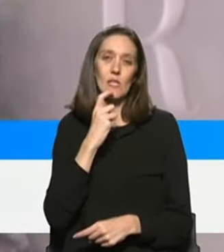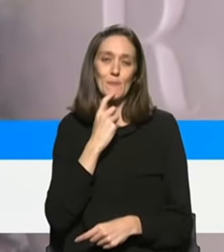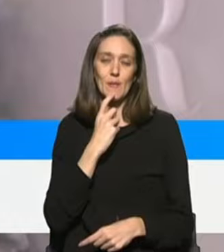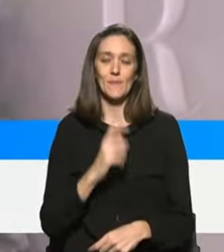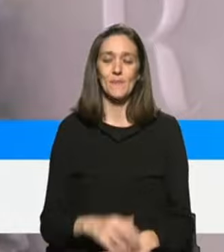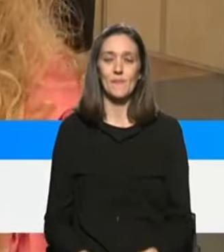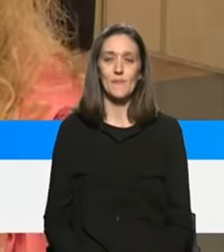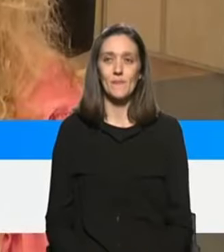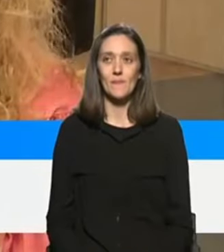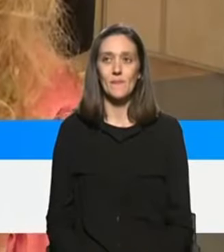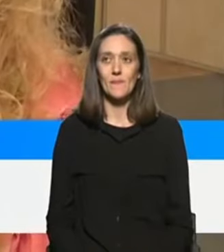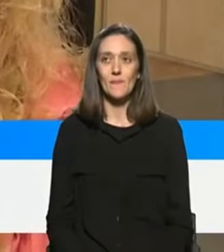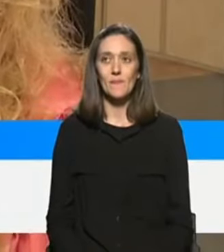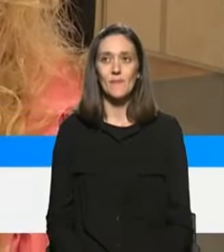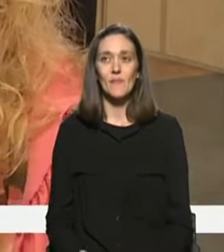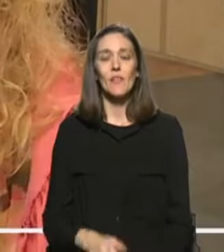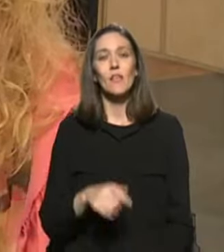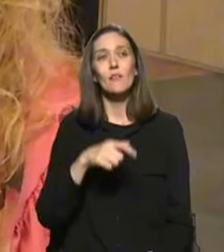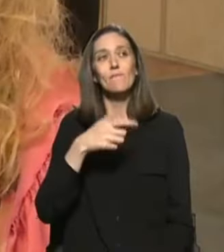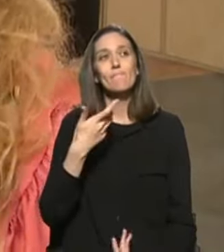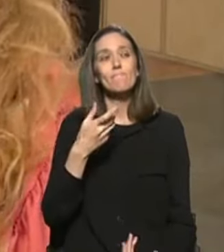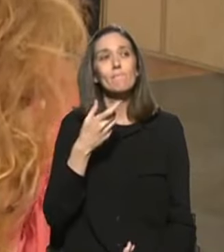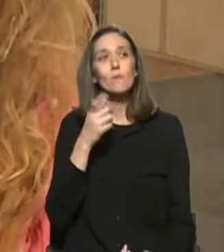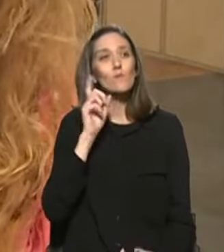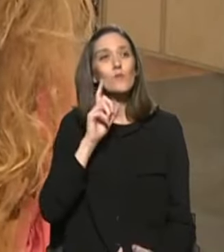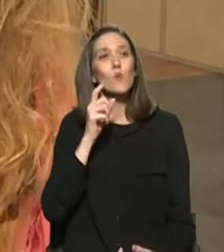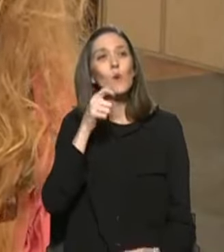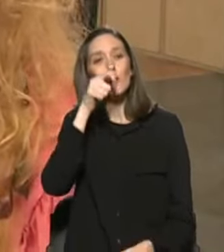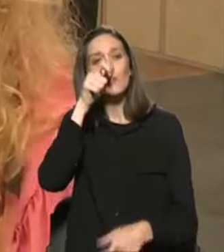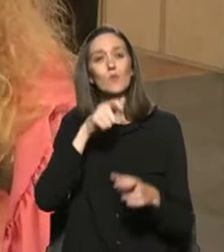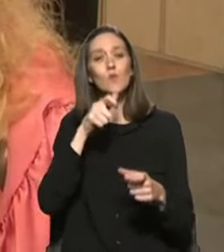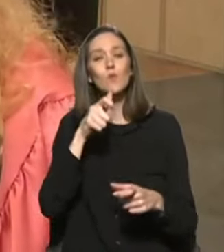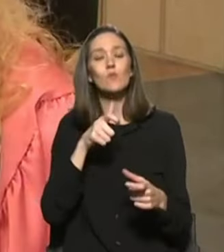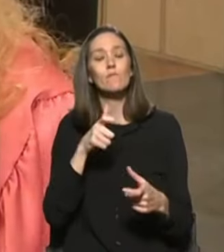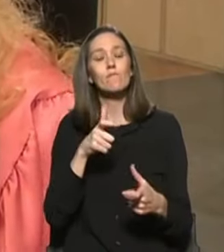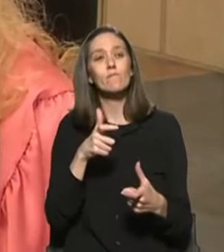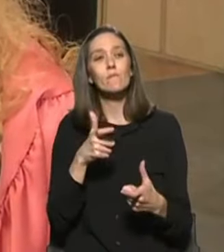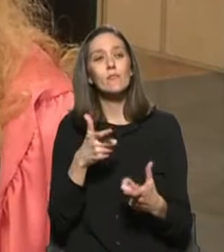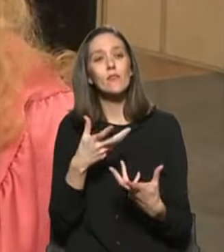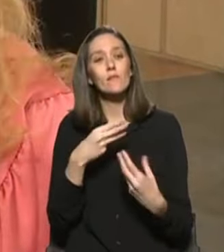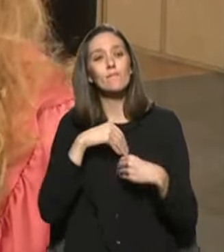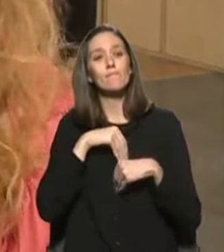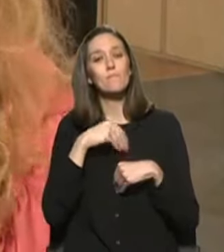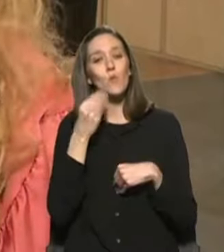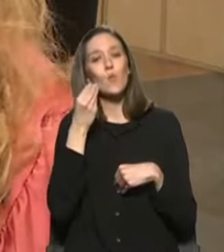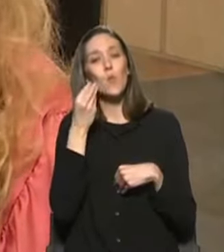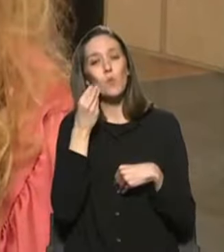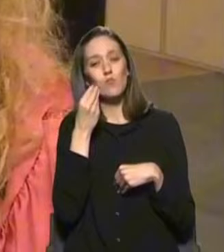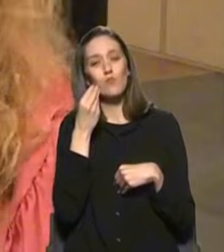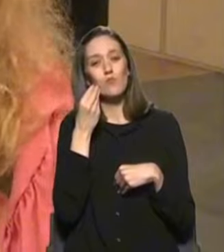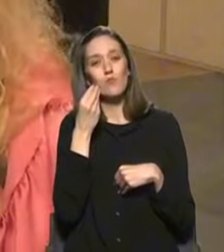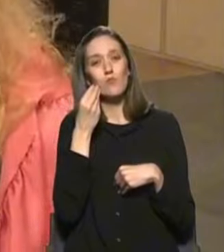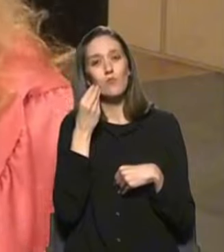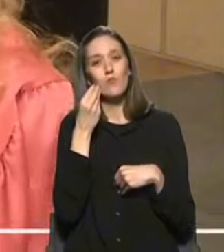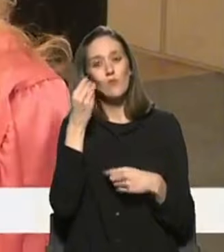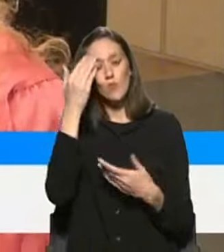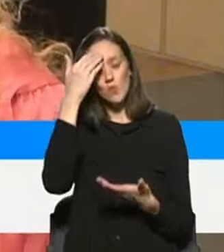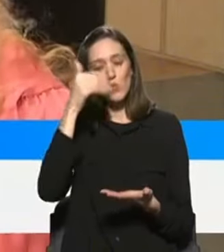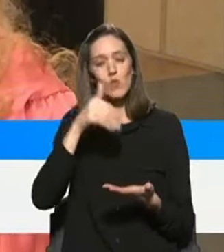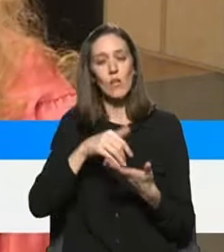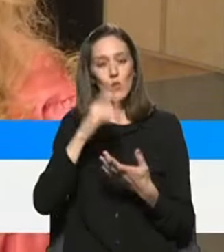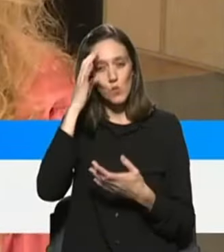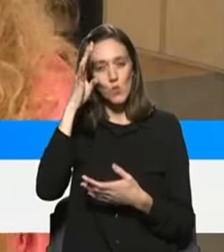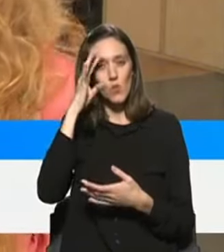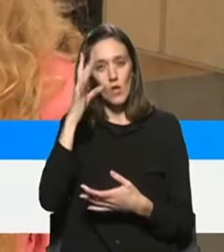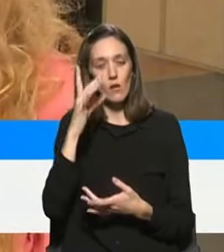Essencialmente, como é que as pessoas receberam a sua própria decepção e como é que lidaram com o resultado que não era aquilo que elas tinham